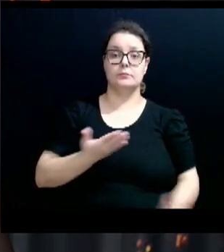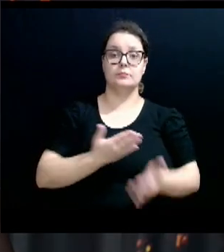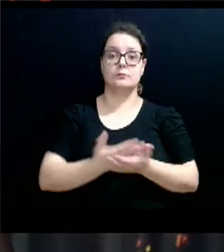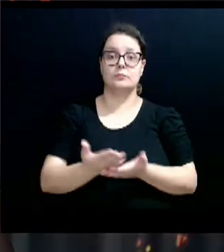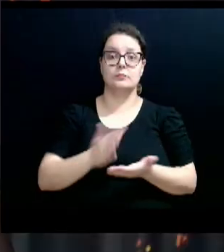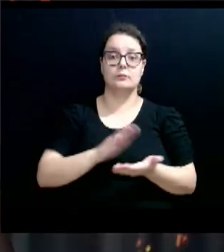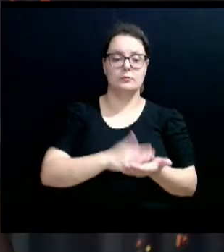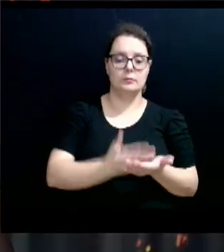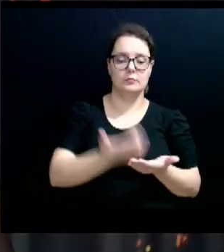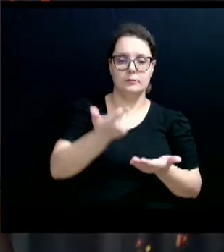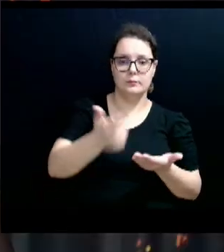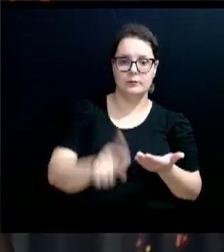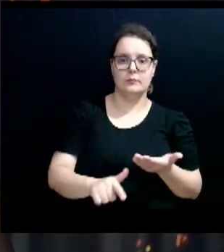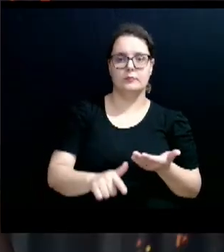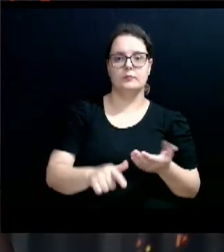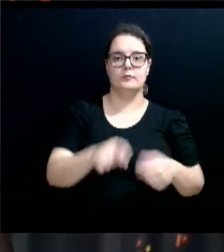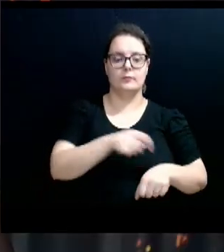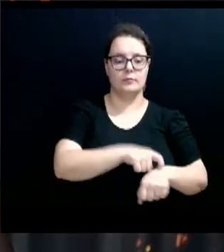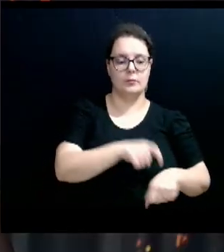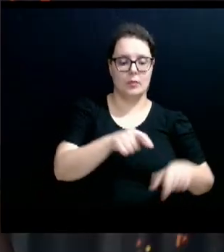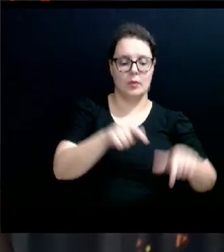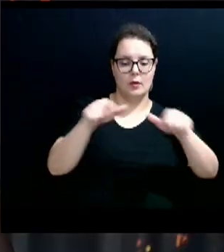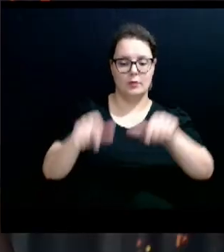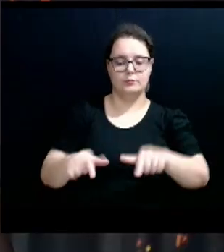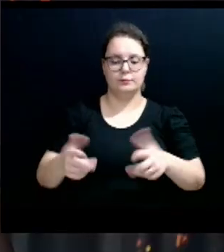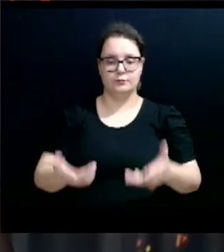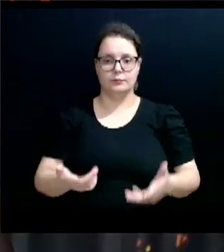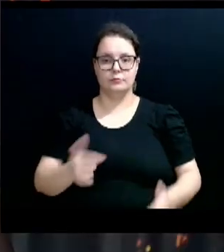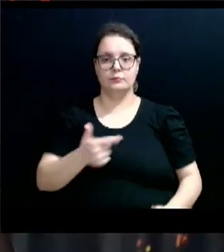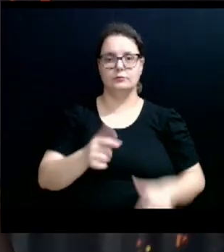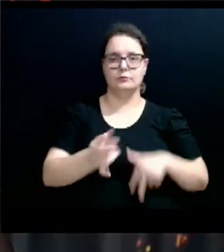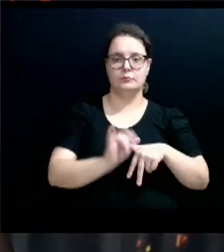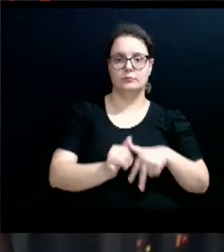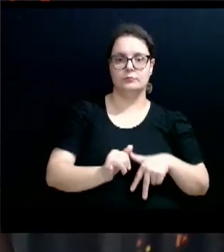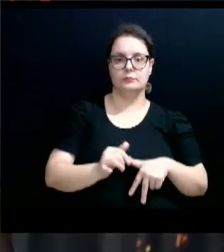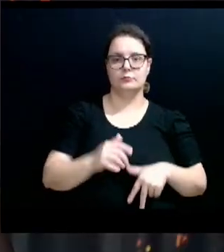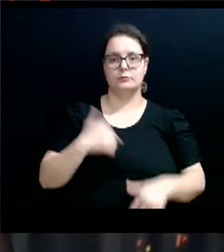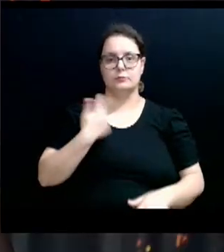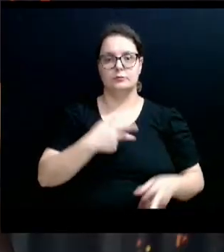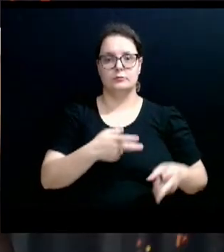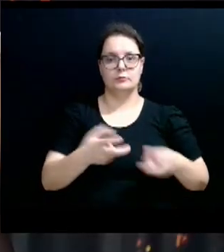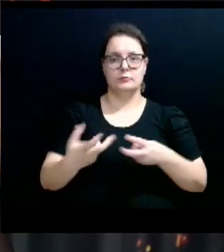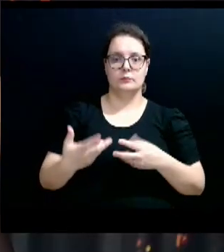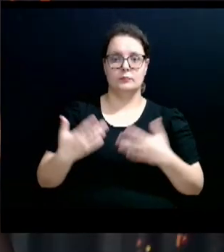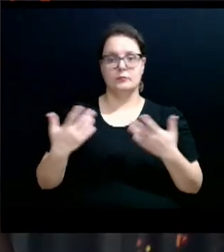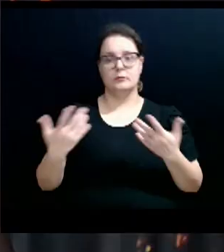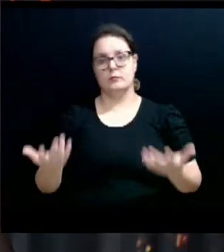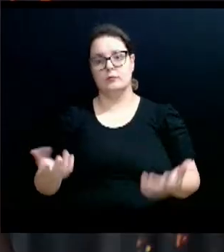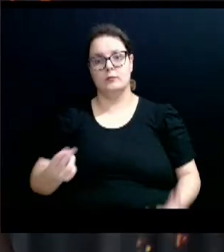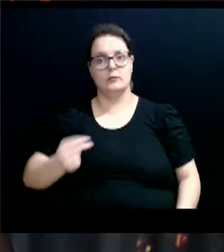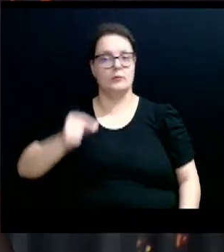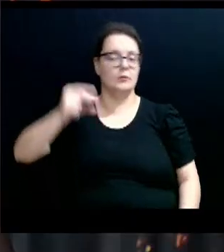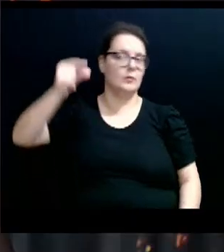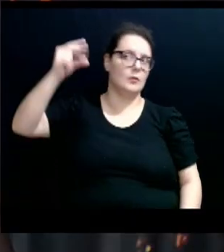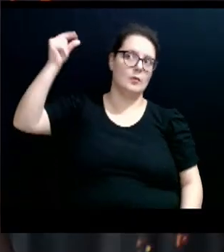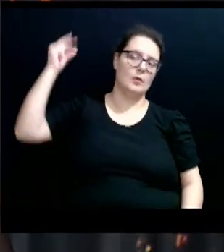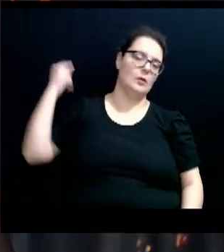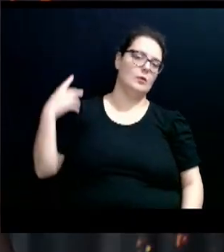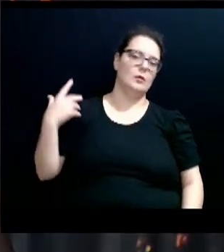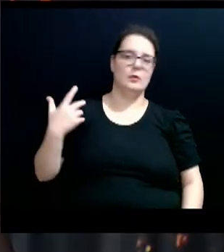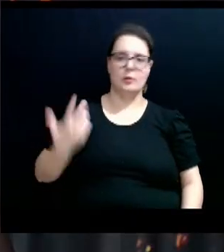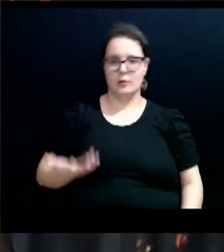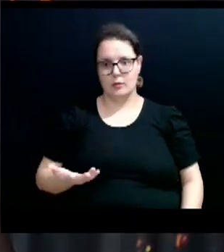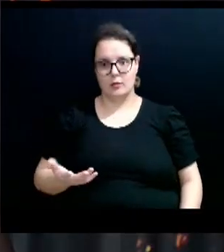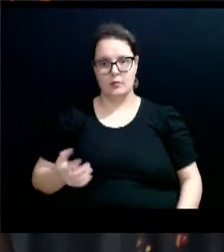com tempo e espaço, para não ter aquela narrativa que a gente vai olhar, né, e falar, isso foi há muito tempo atrás, né, e aí isso fica solto.